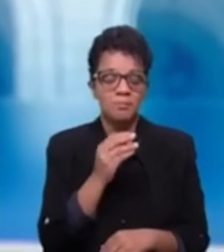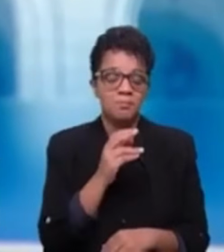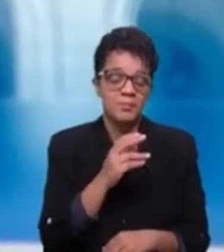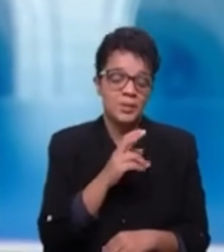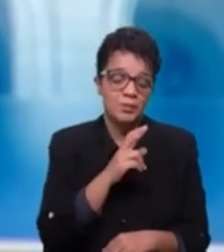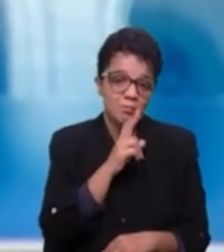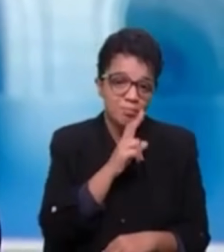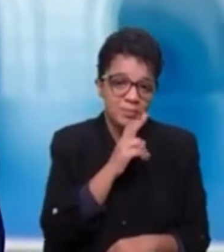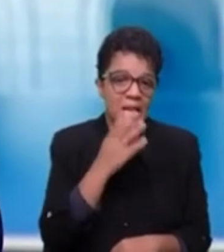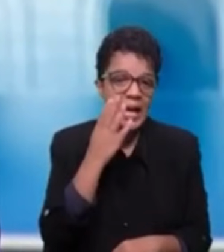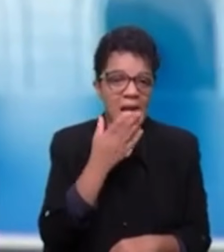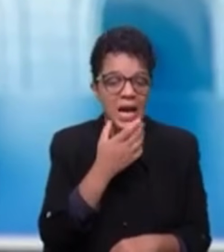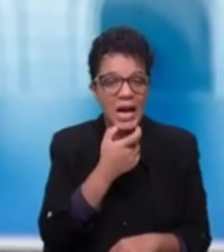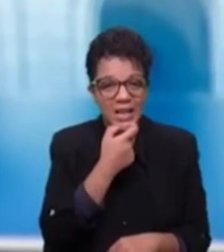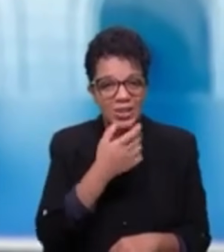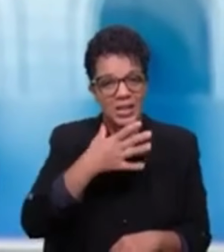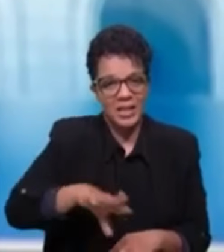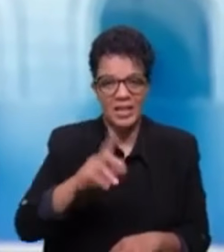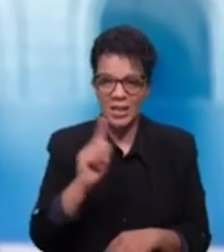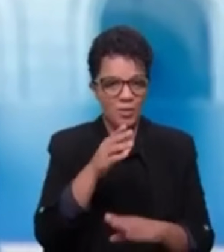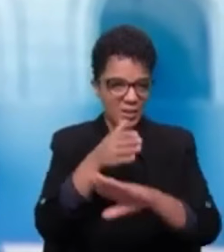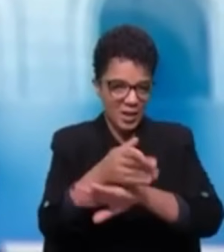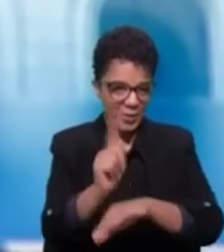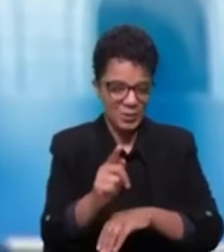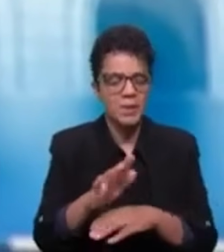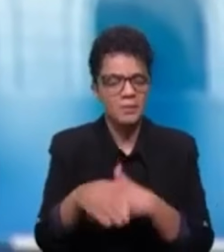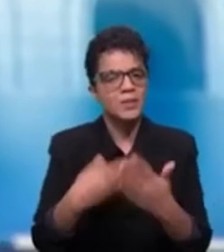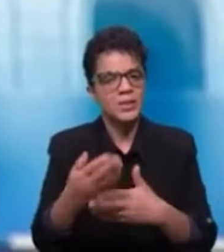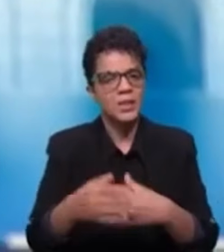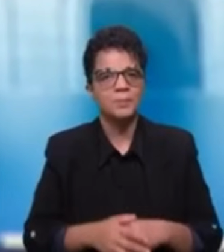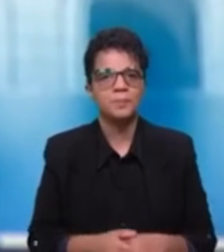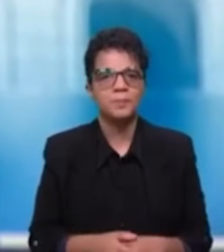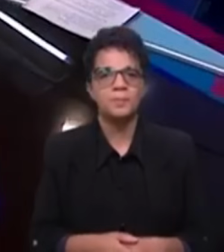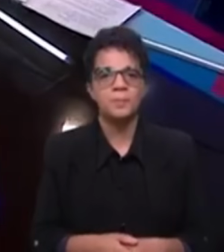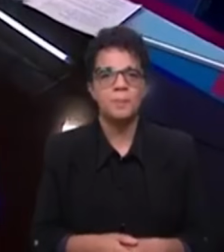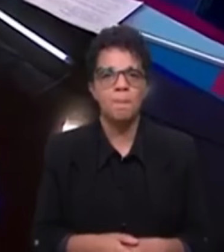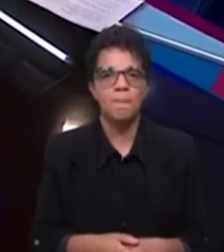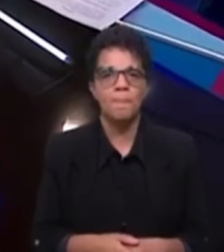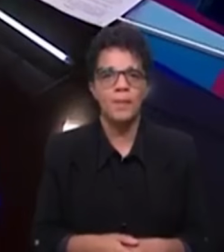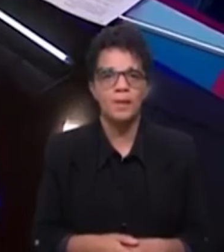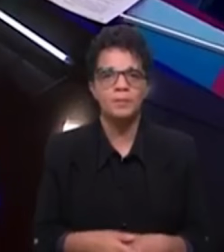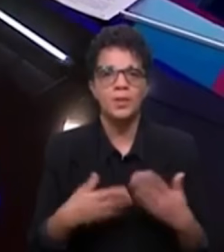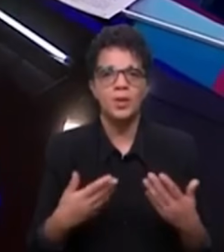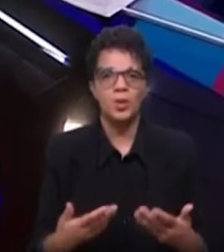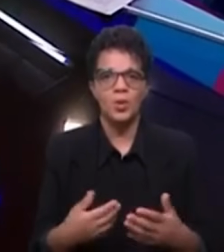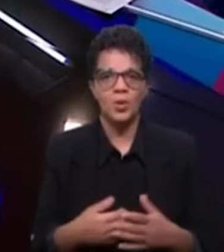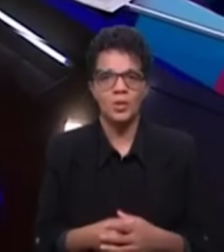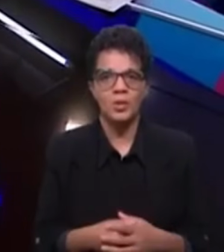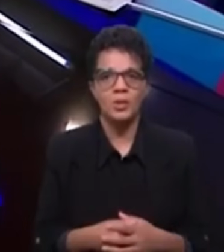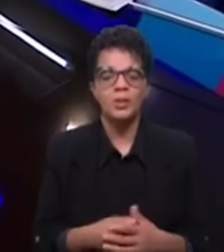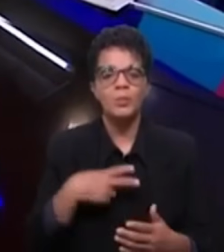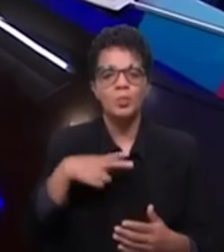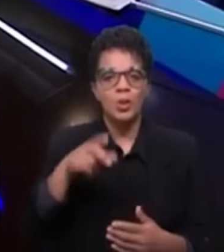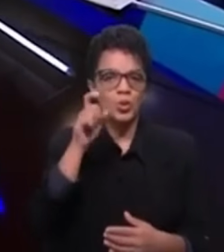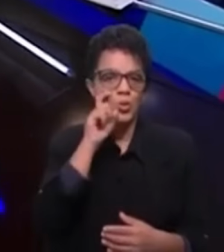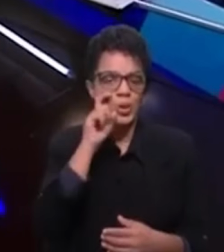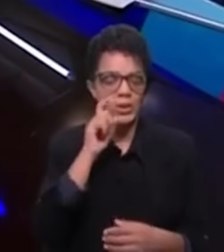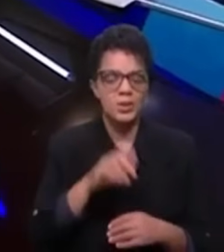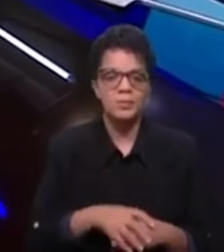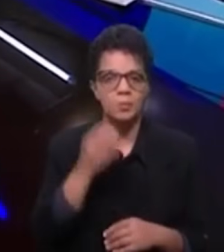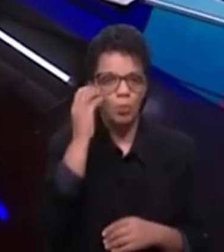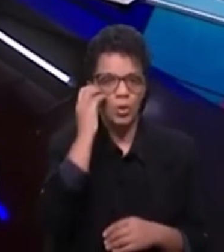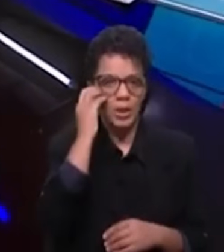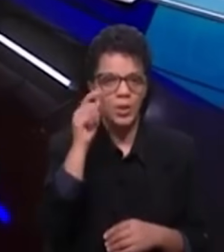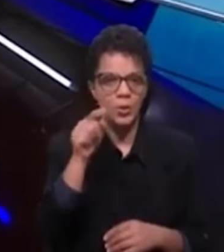quiseram dar e não diretamente Mas vamos avançar eh eu iria para a segurança deste país e Luis Montenegro fez uma